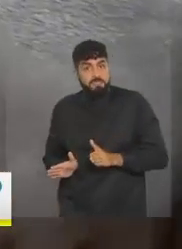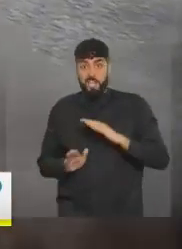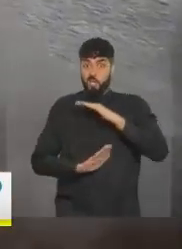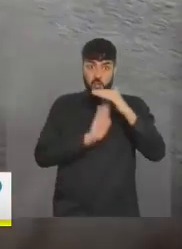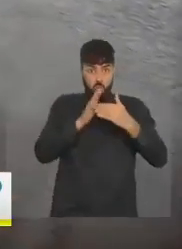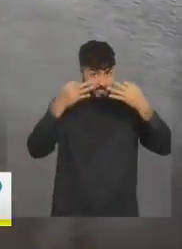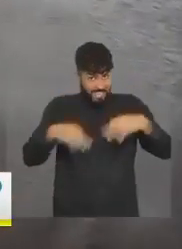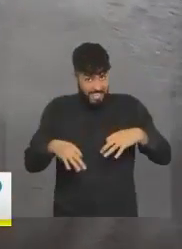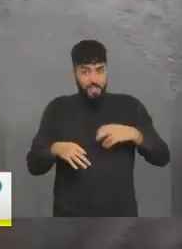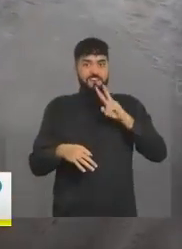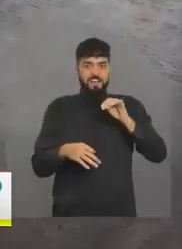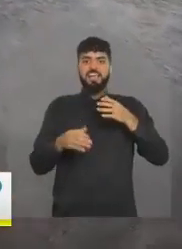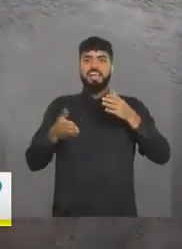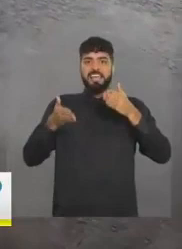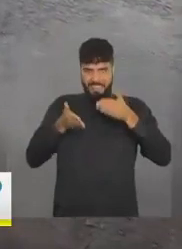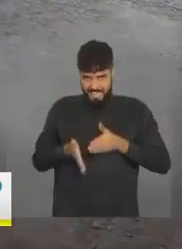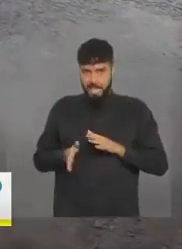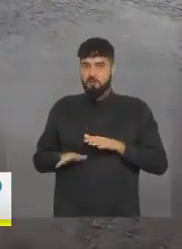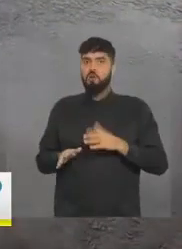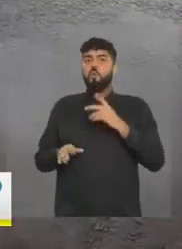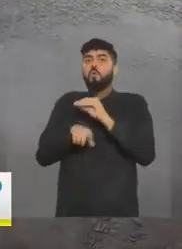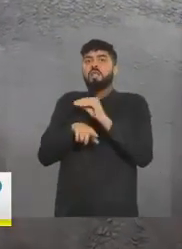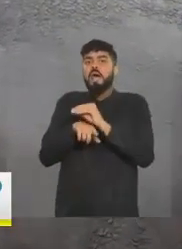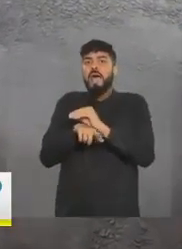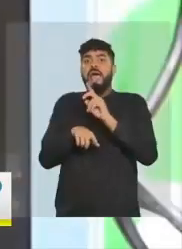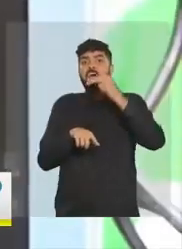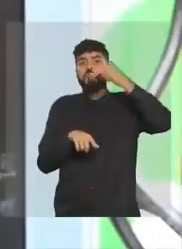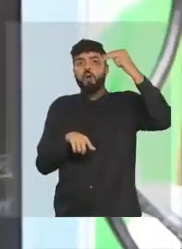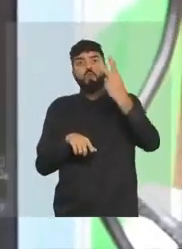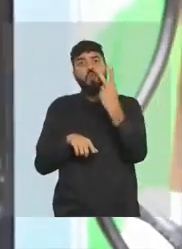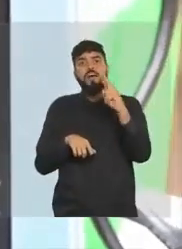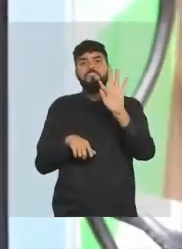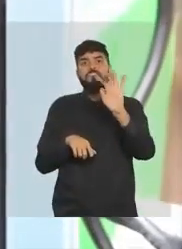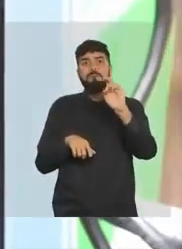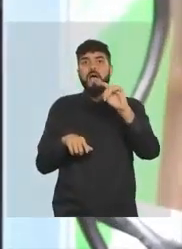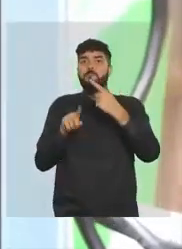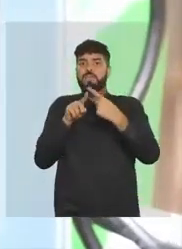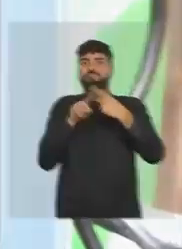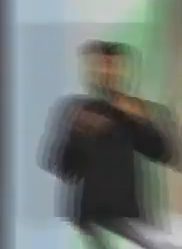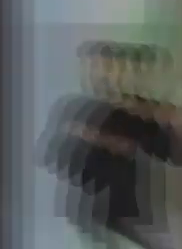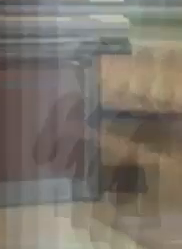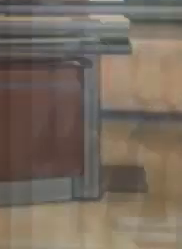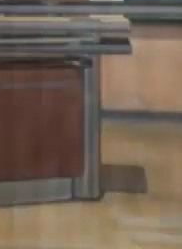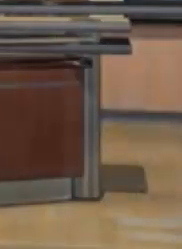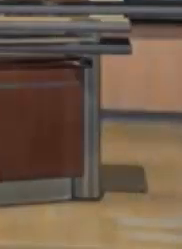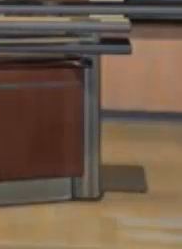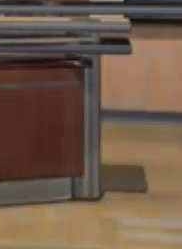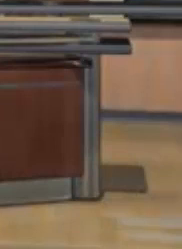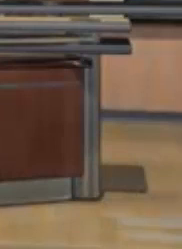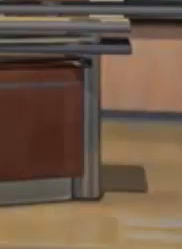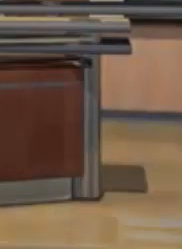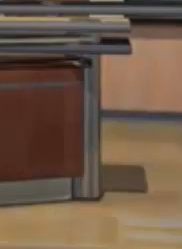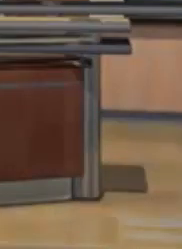certo os recém-nascidos serão colocados sob os cuidados das fêmeas do Norte para manter os hábitos da espécie a